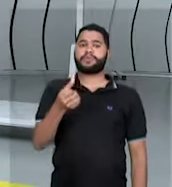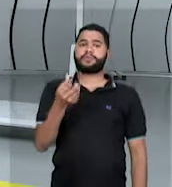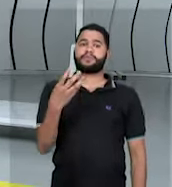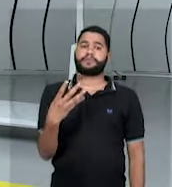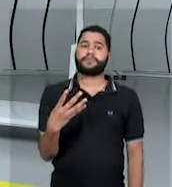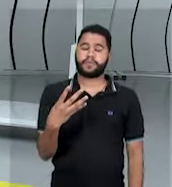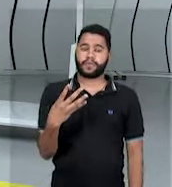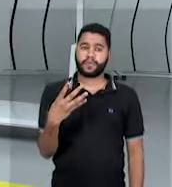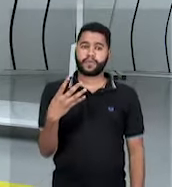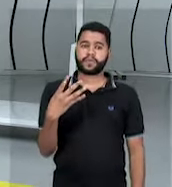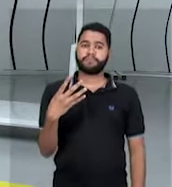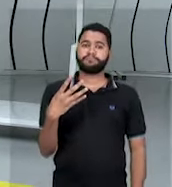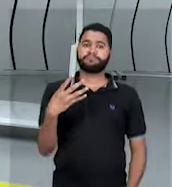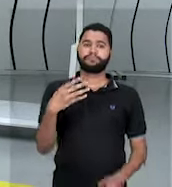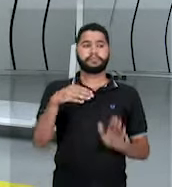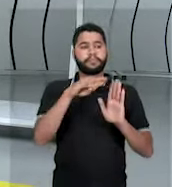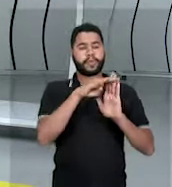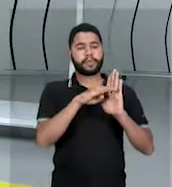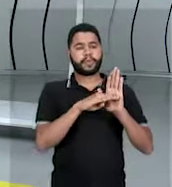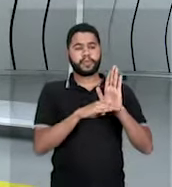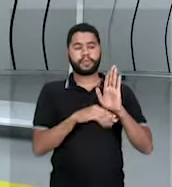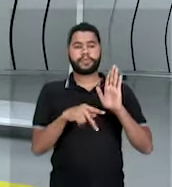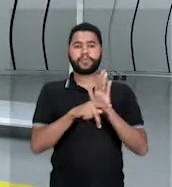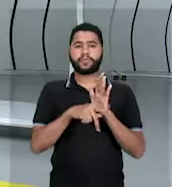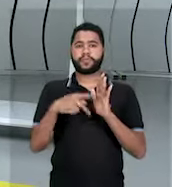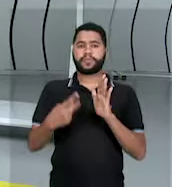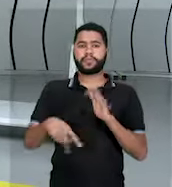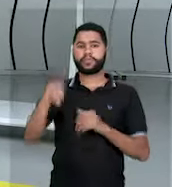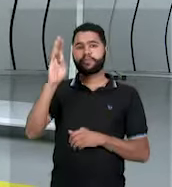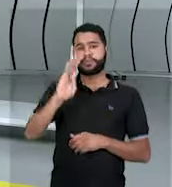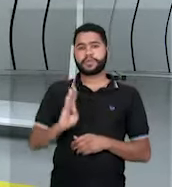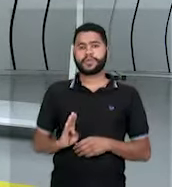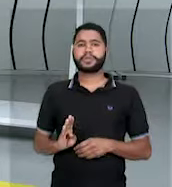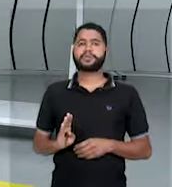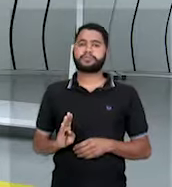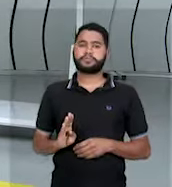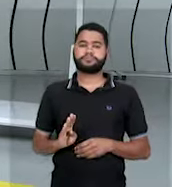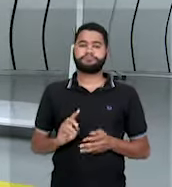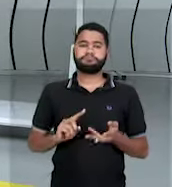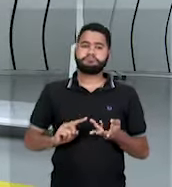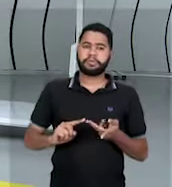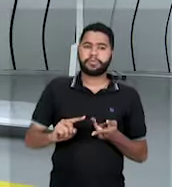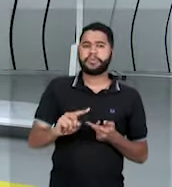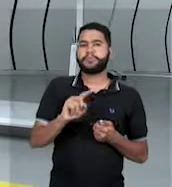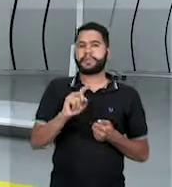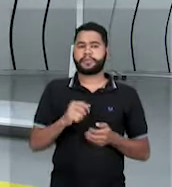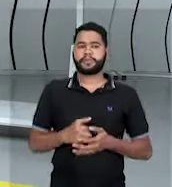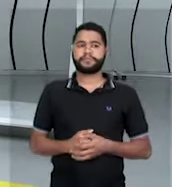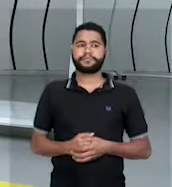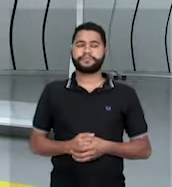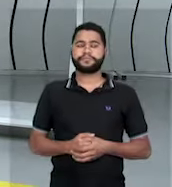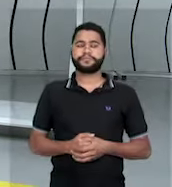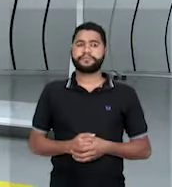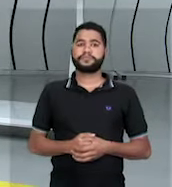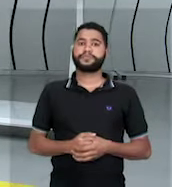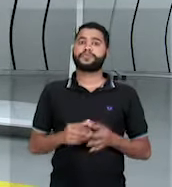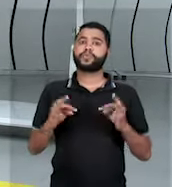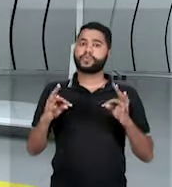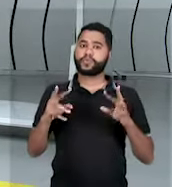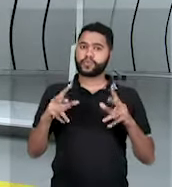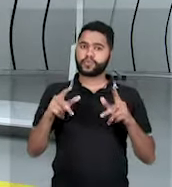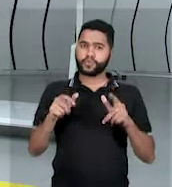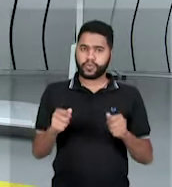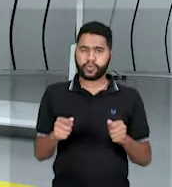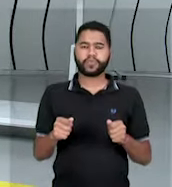chamado, né, regime ditatorial brasileiro, regime militar, ditadura civil militar, ditadura militar, são todos esses